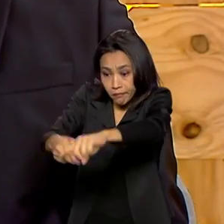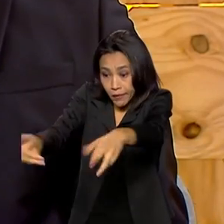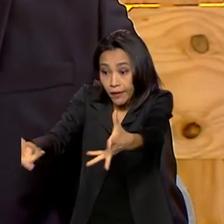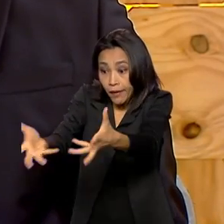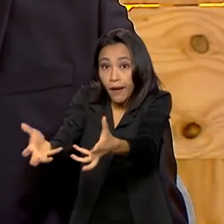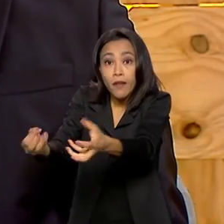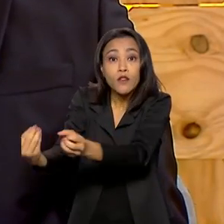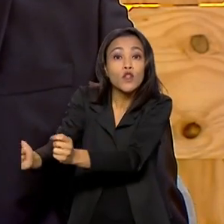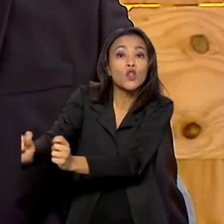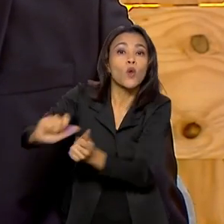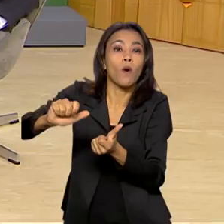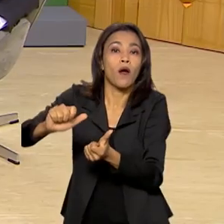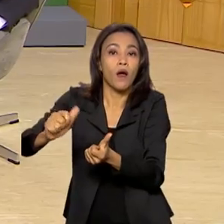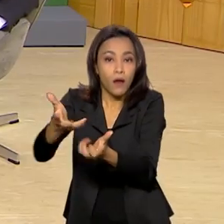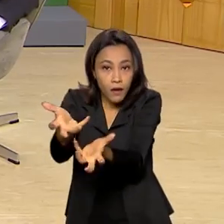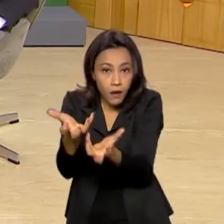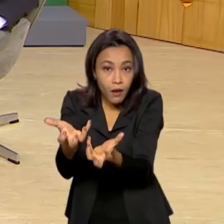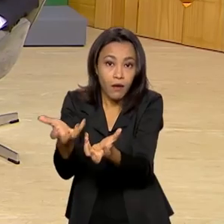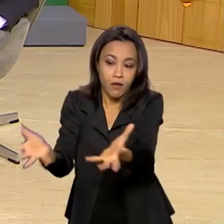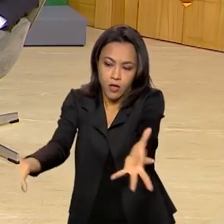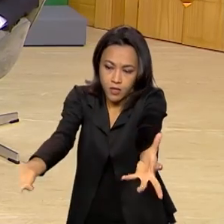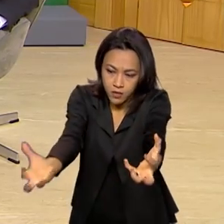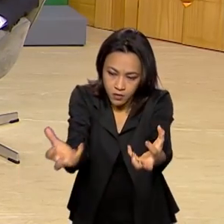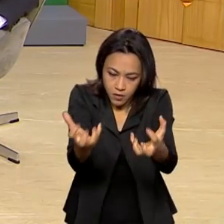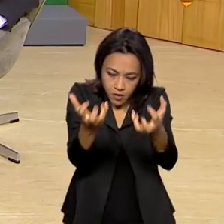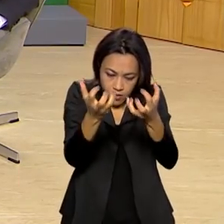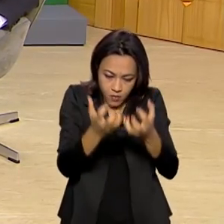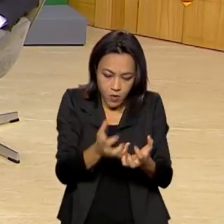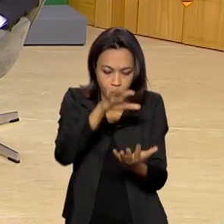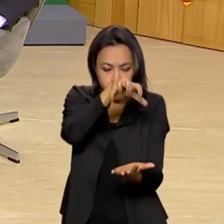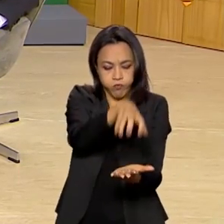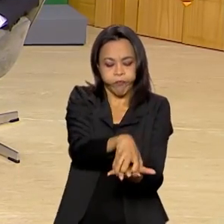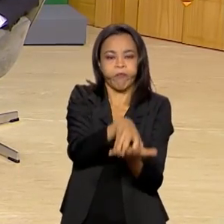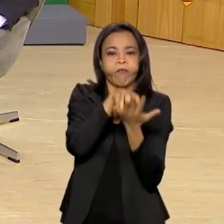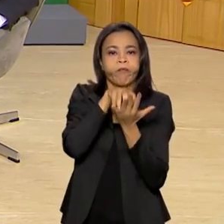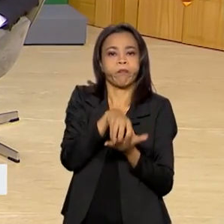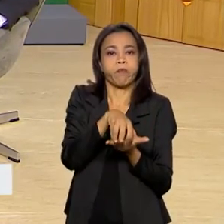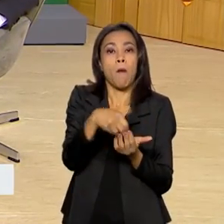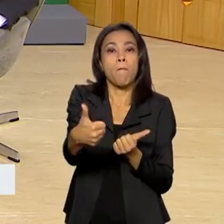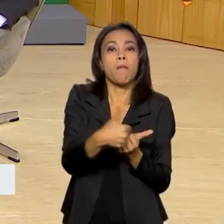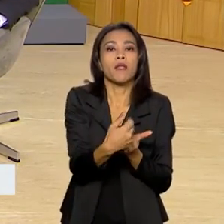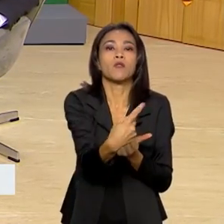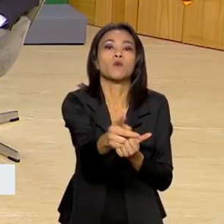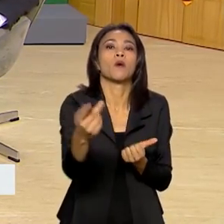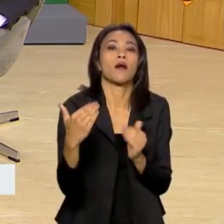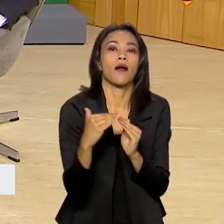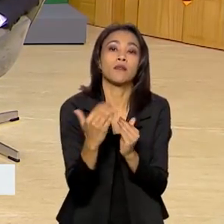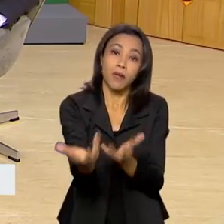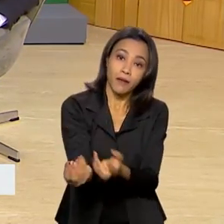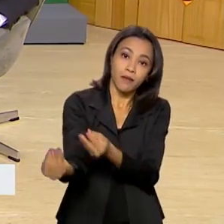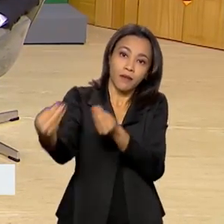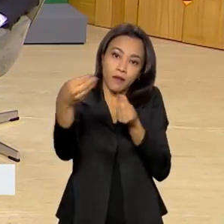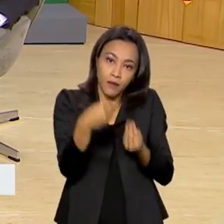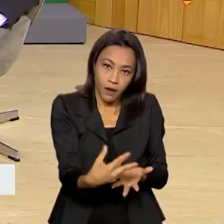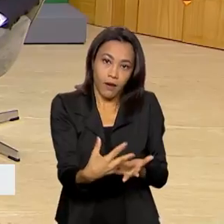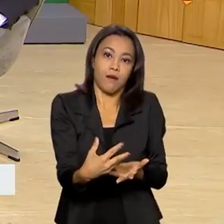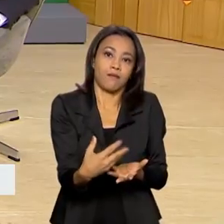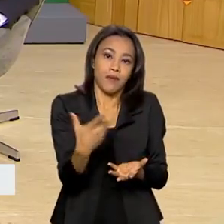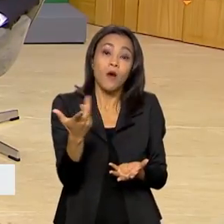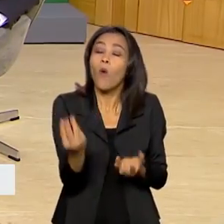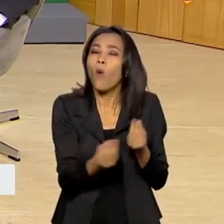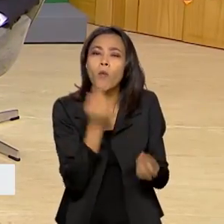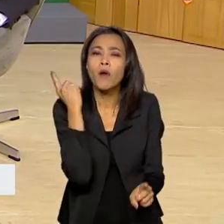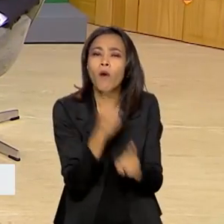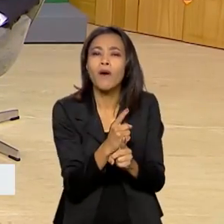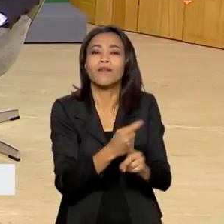quer fazer parte dessa rede doar ele consegue identificar o mais próximo de sua casa e fazer entrega além de ter